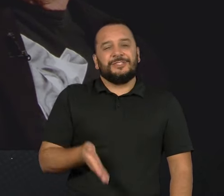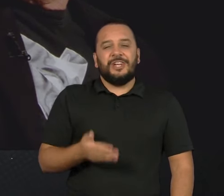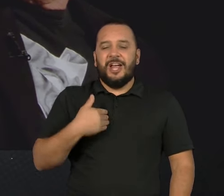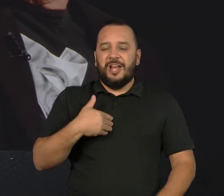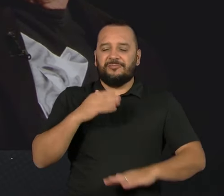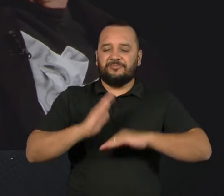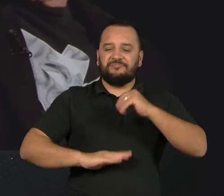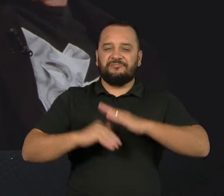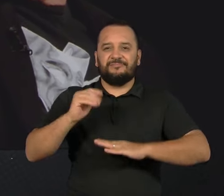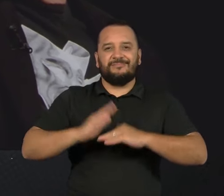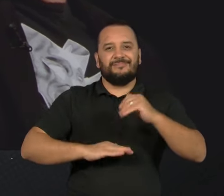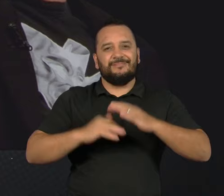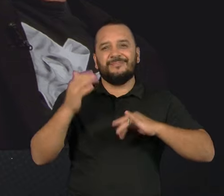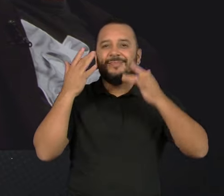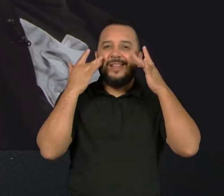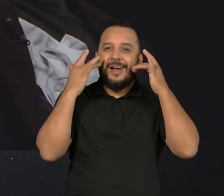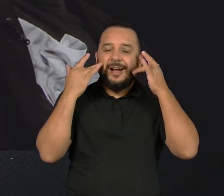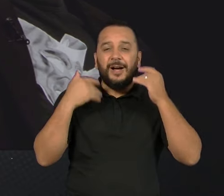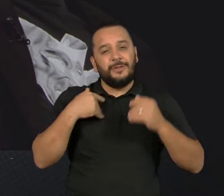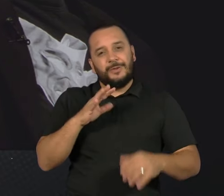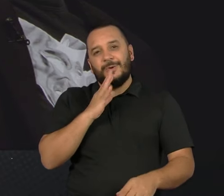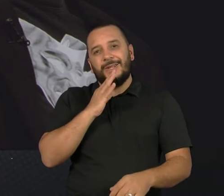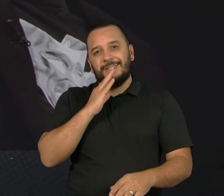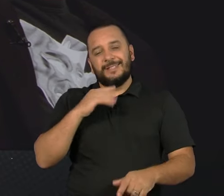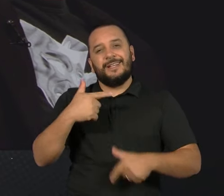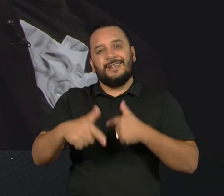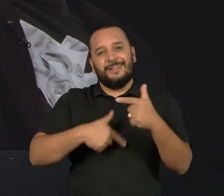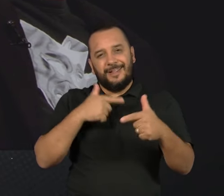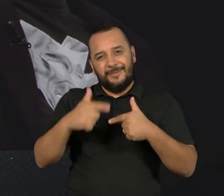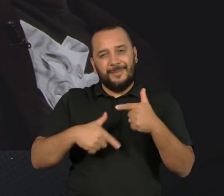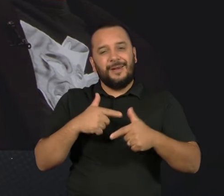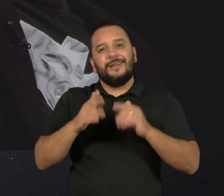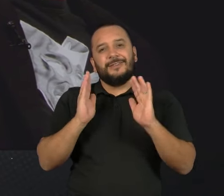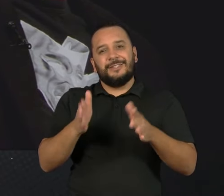já conhecia profundamente dramaturgia,